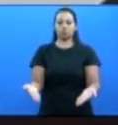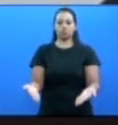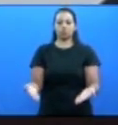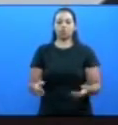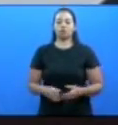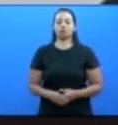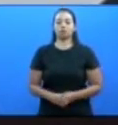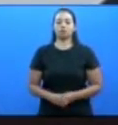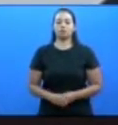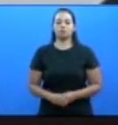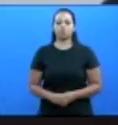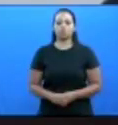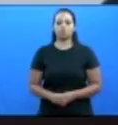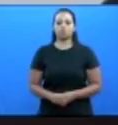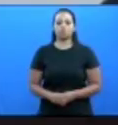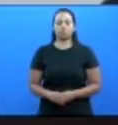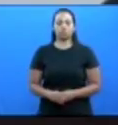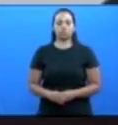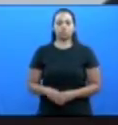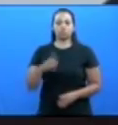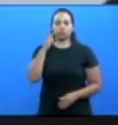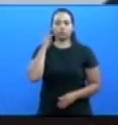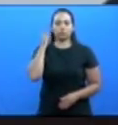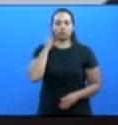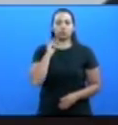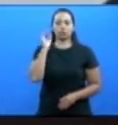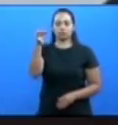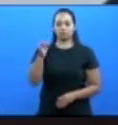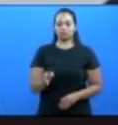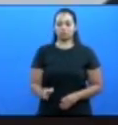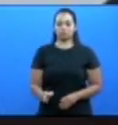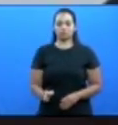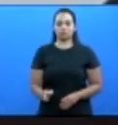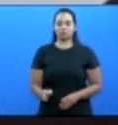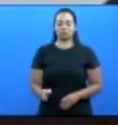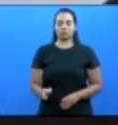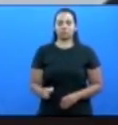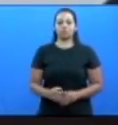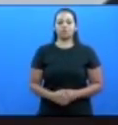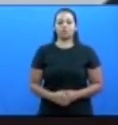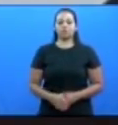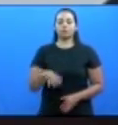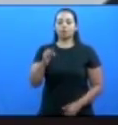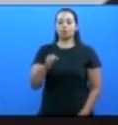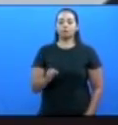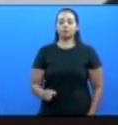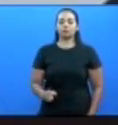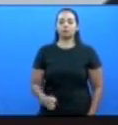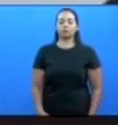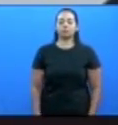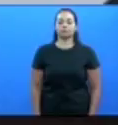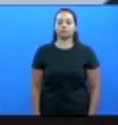a 600. Os vereadores e vereadoras que forem favoráveis permaneçam como estão.